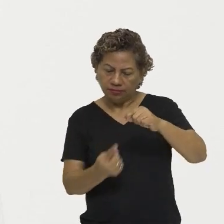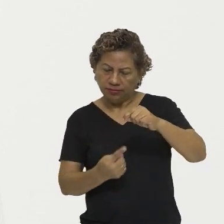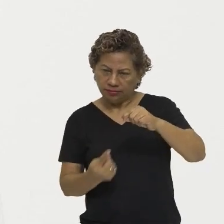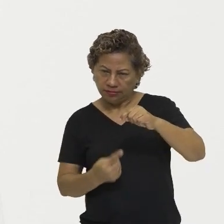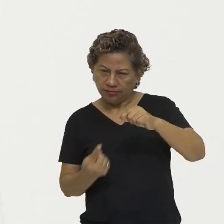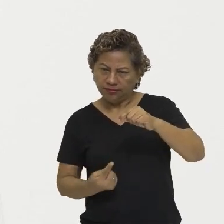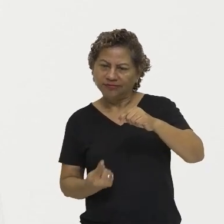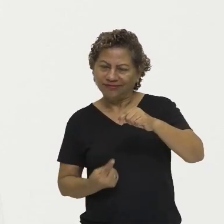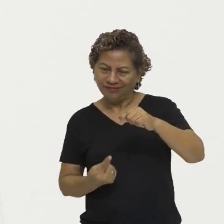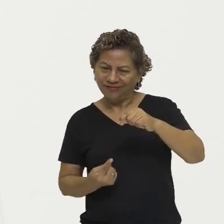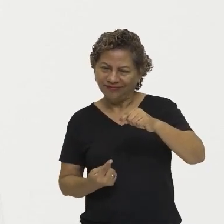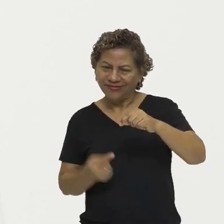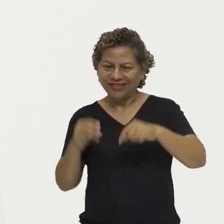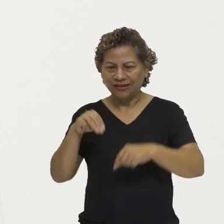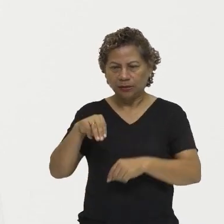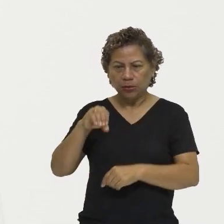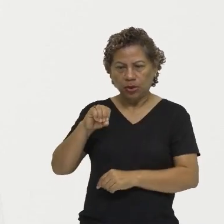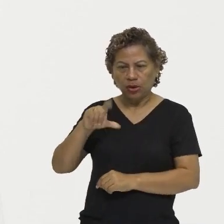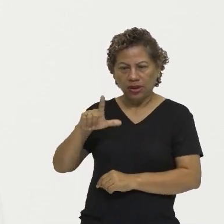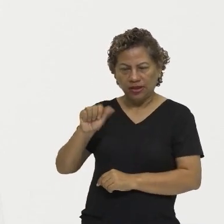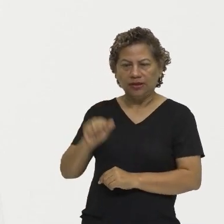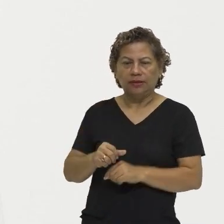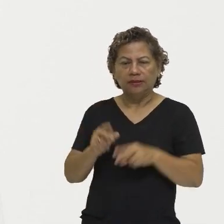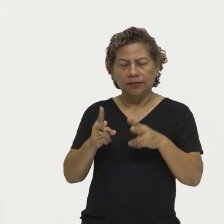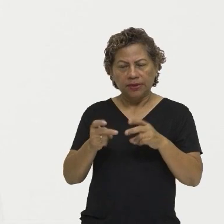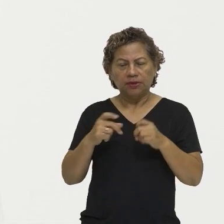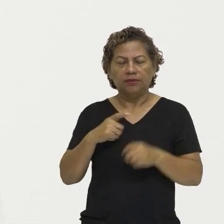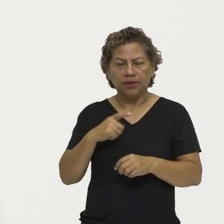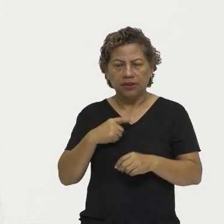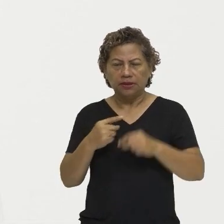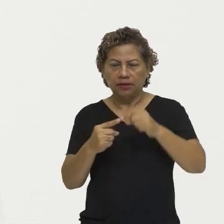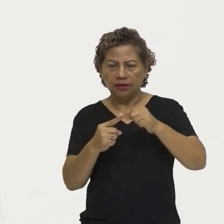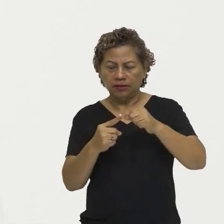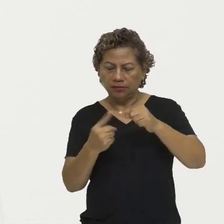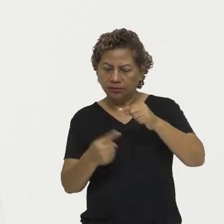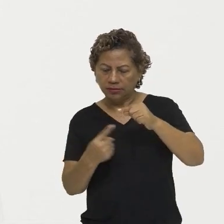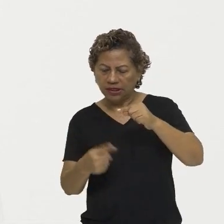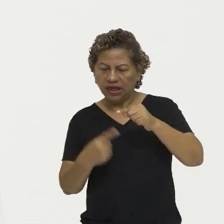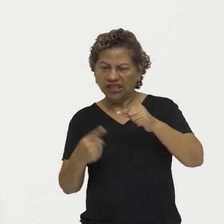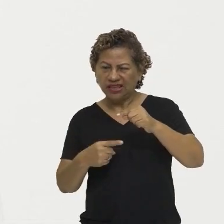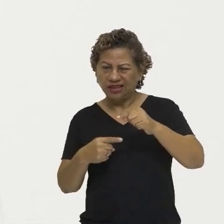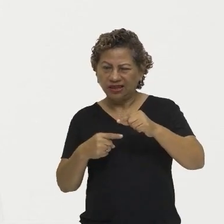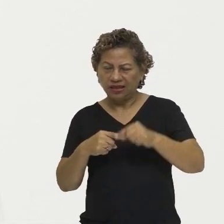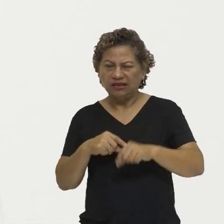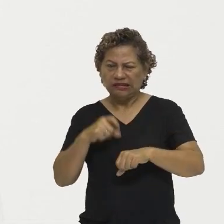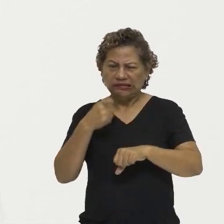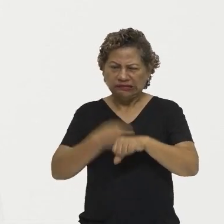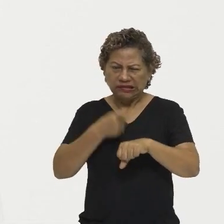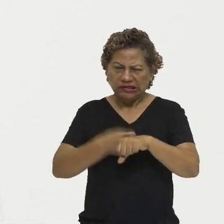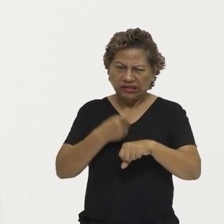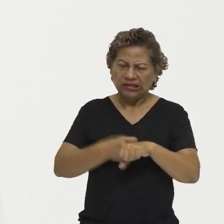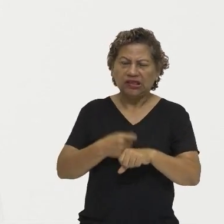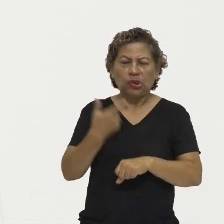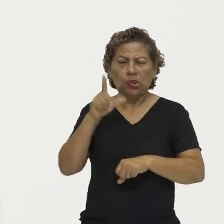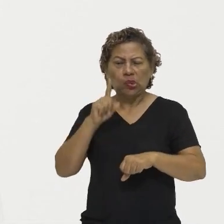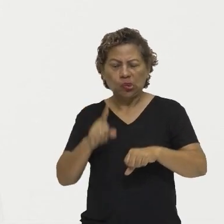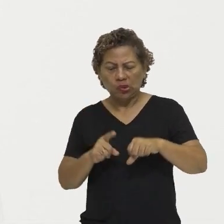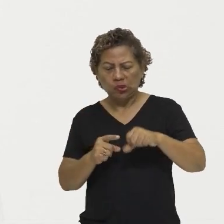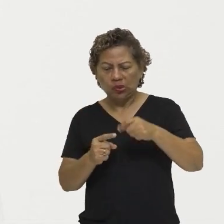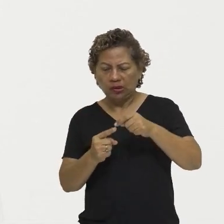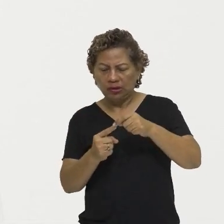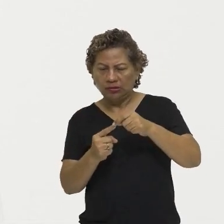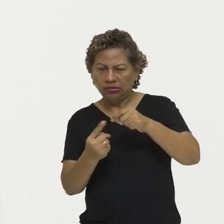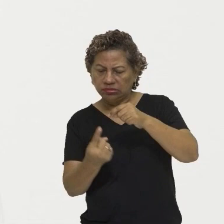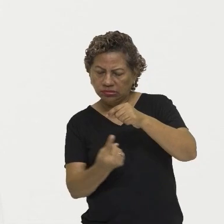deve perceber que existem molas que são mais duras, molas que são mais moles,